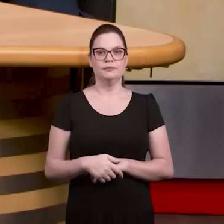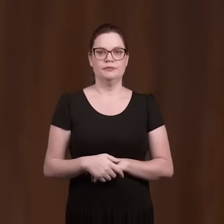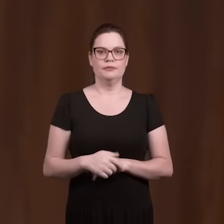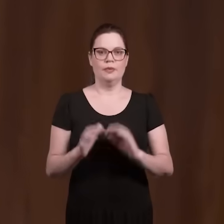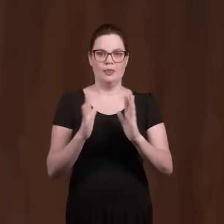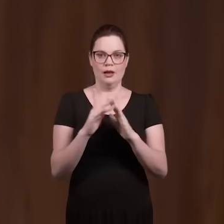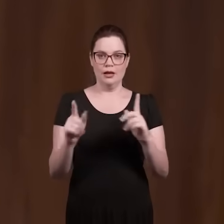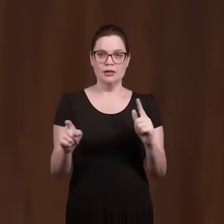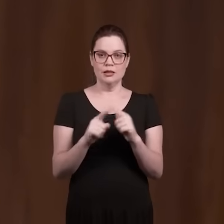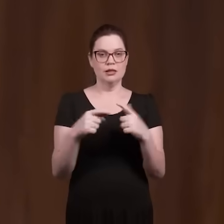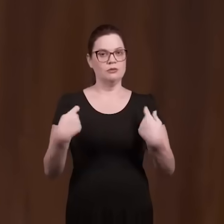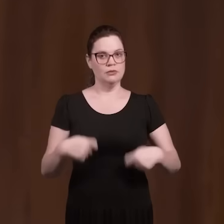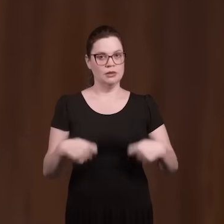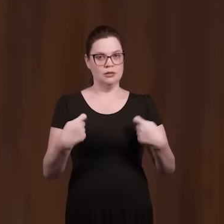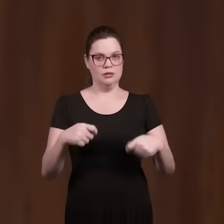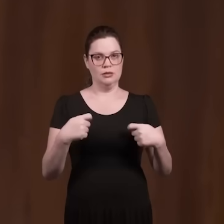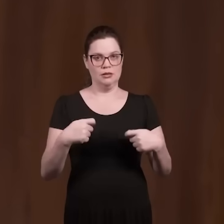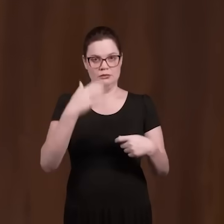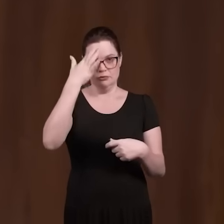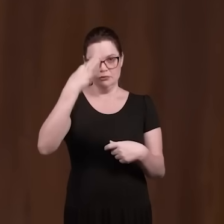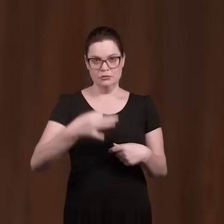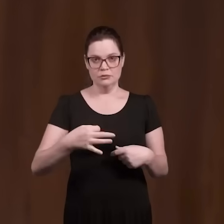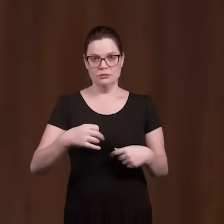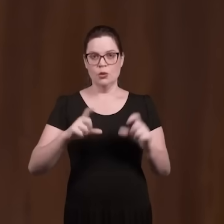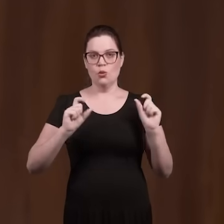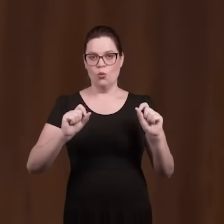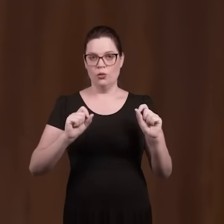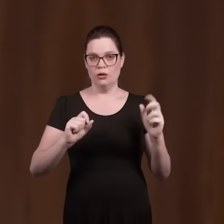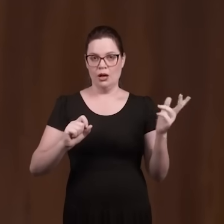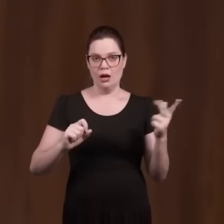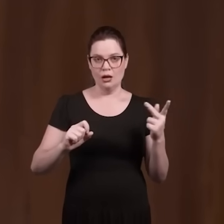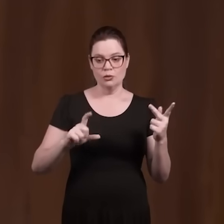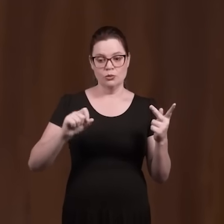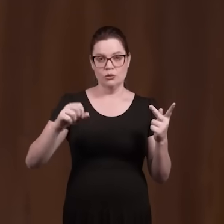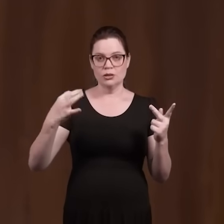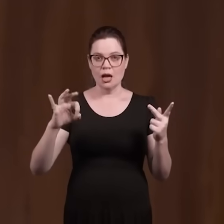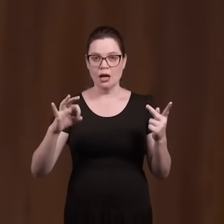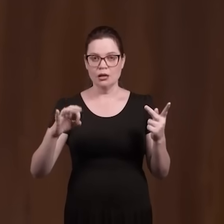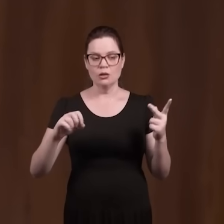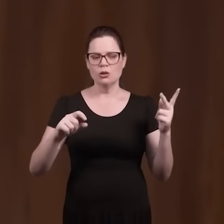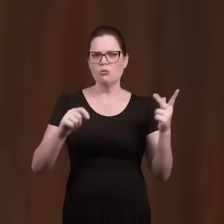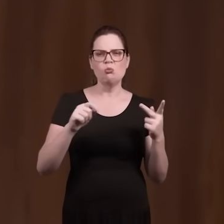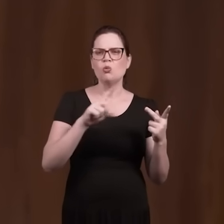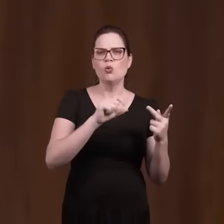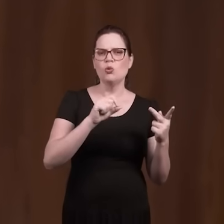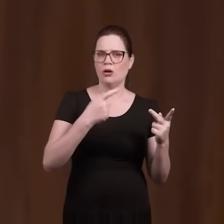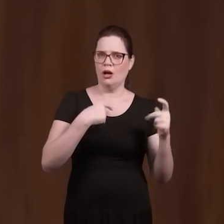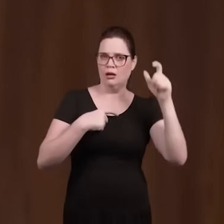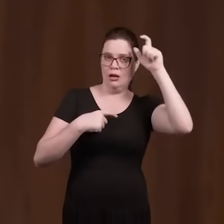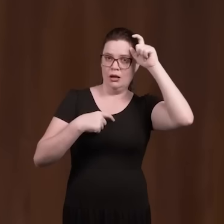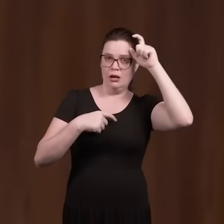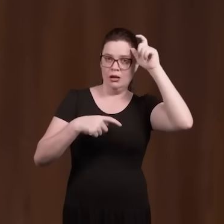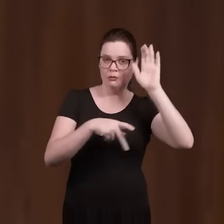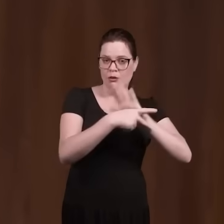A igreja, ela tem que discernir se é do Espírito Santo ou se